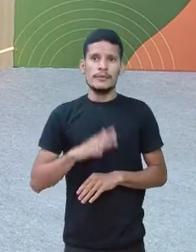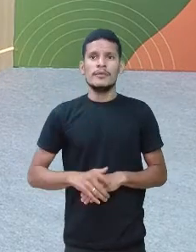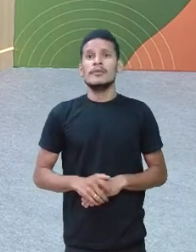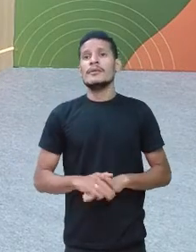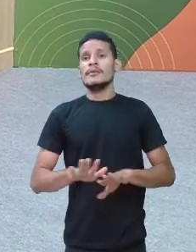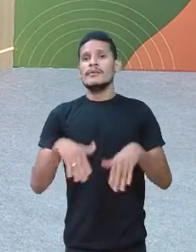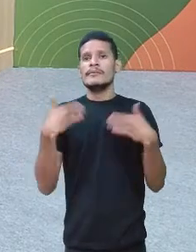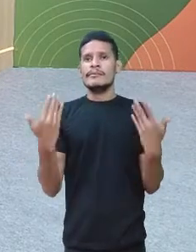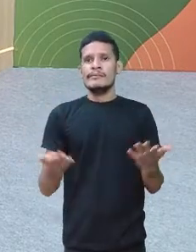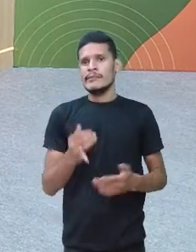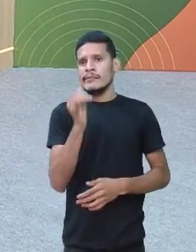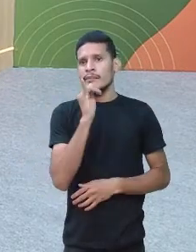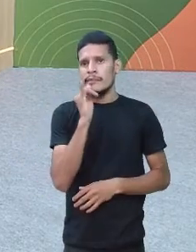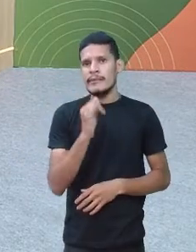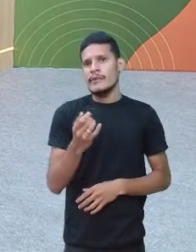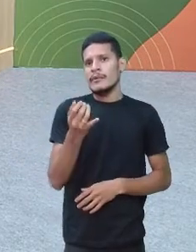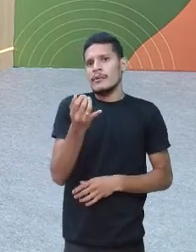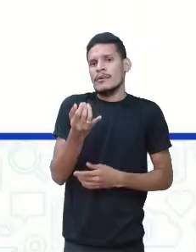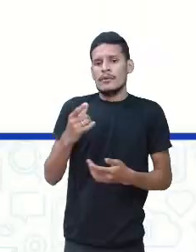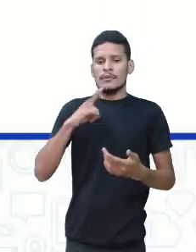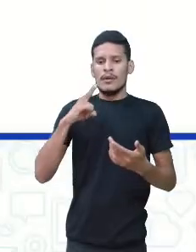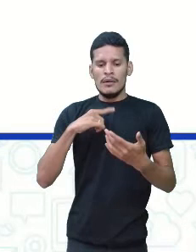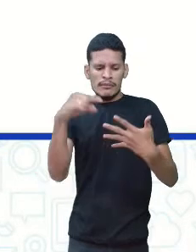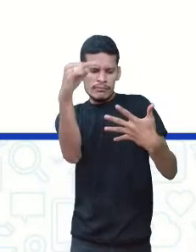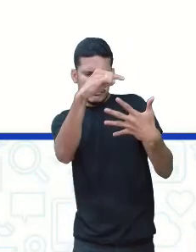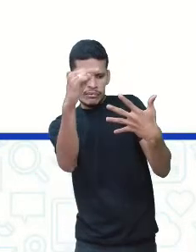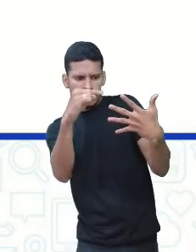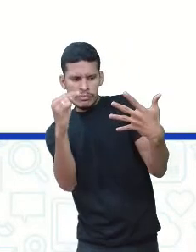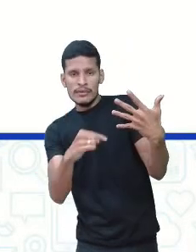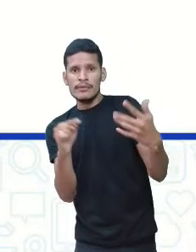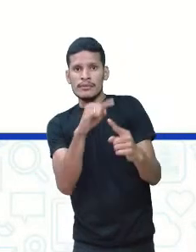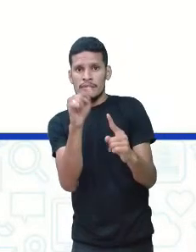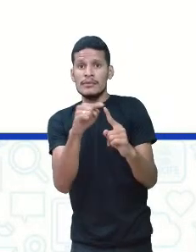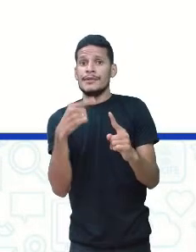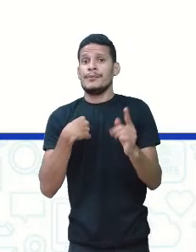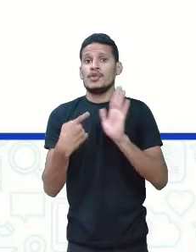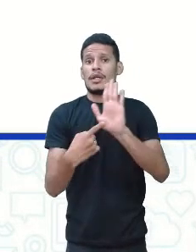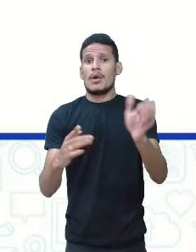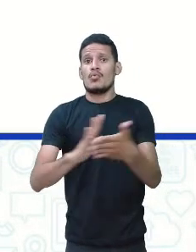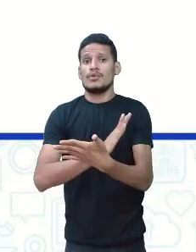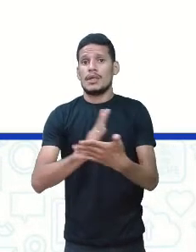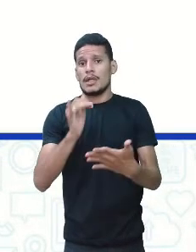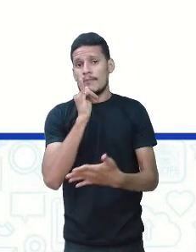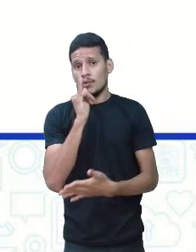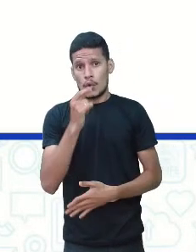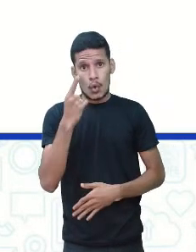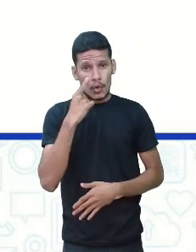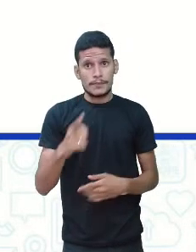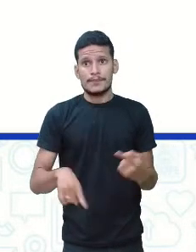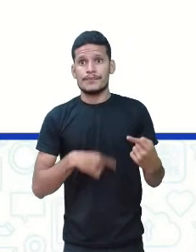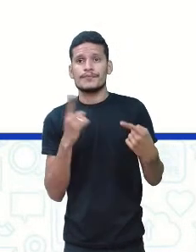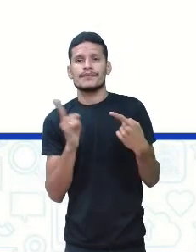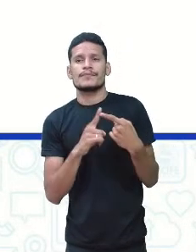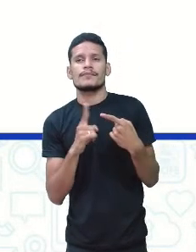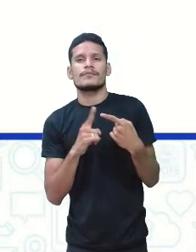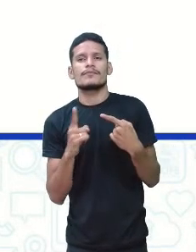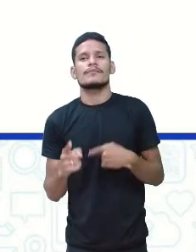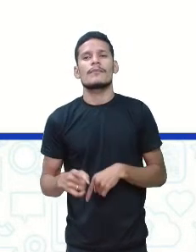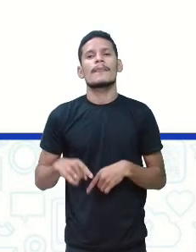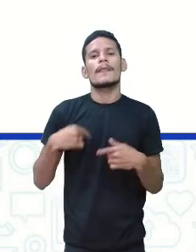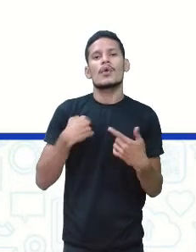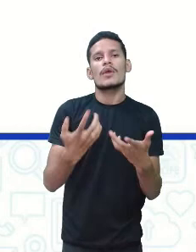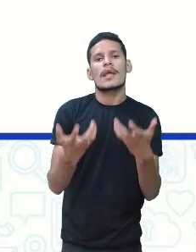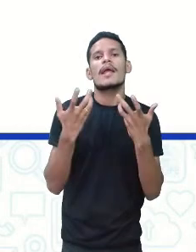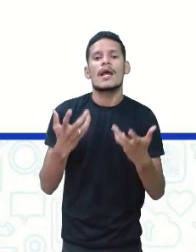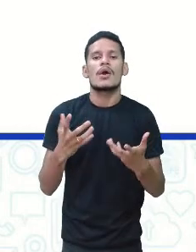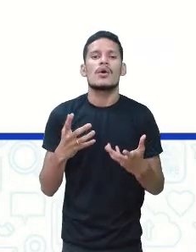E aí, como a gente fala que são todos aqueles objetivos, eu trouxe alguns exemplos para vocês, que é, por exemplo, eu quero